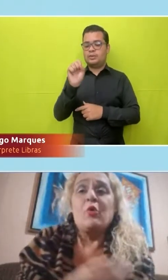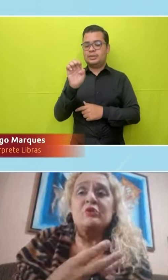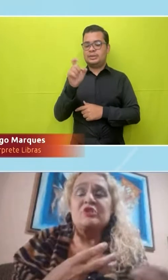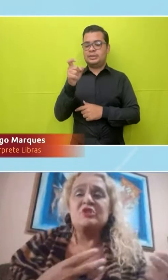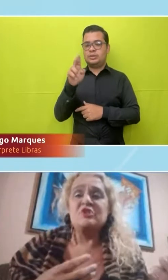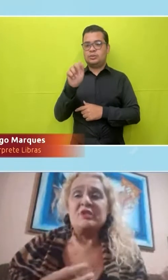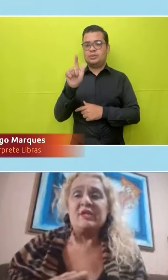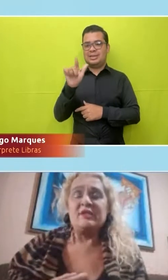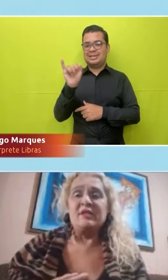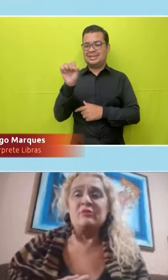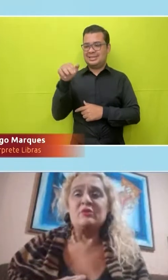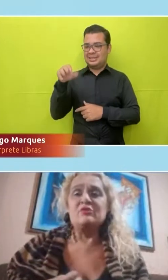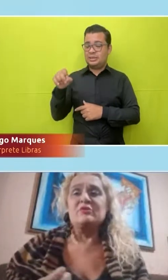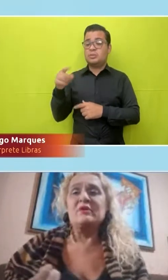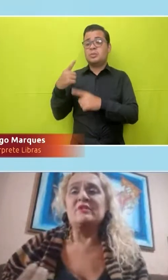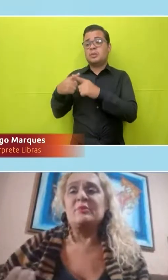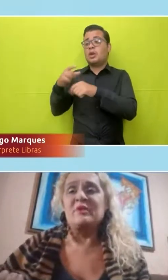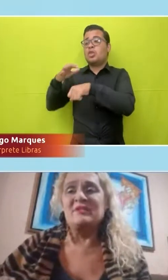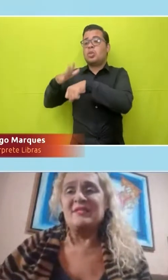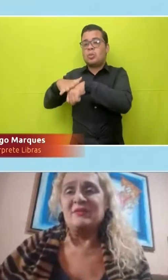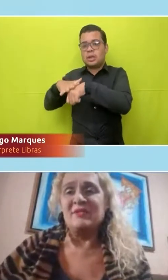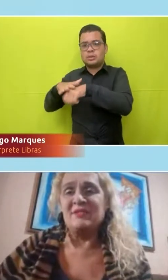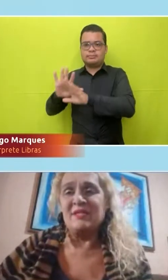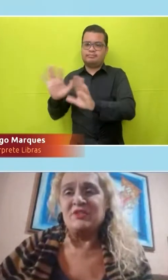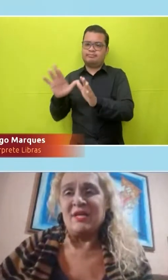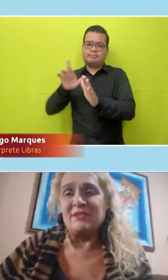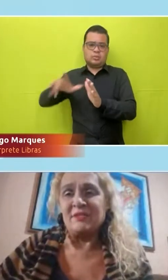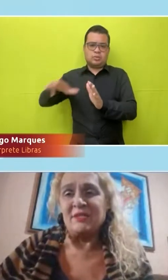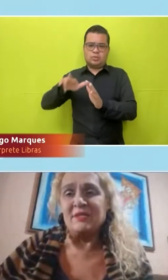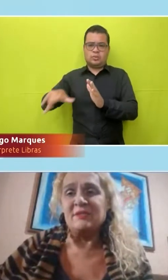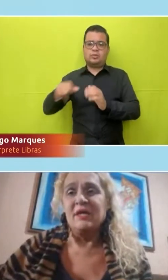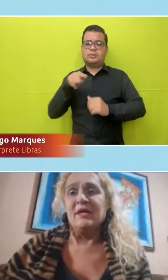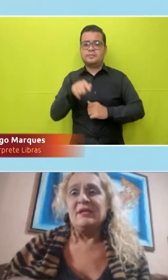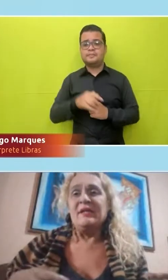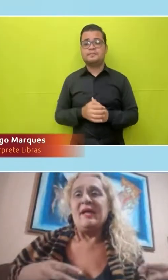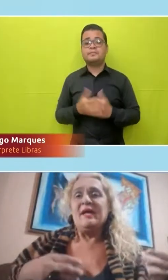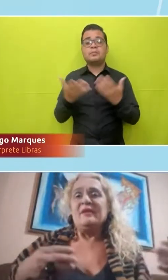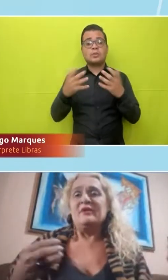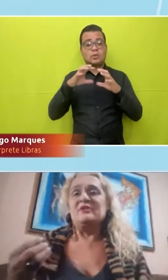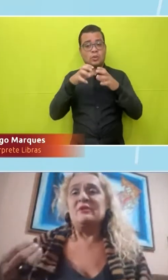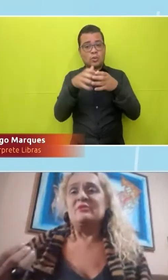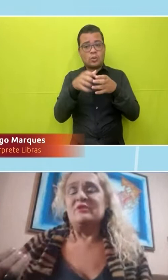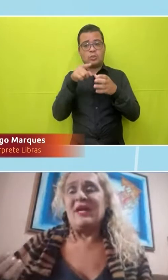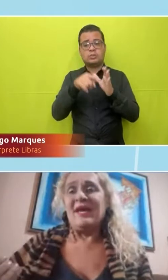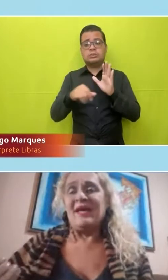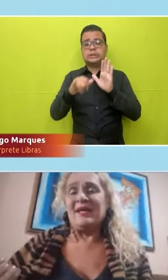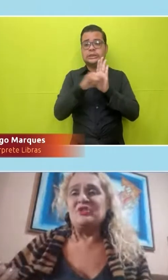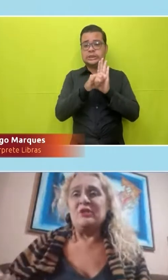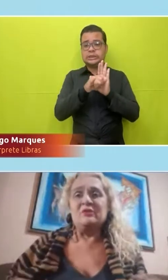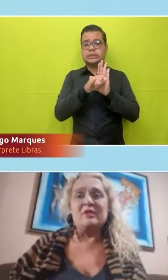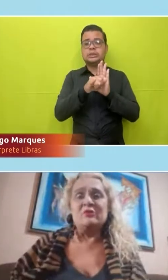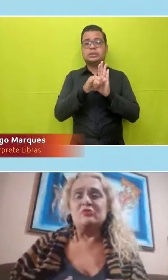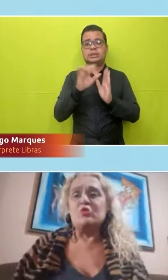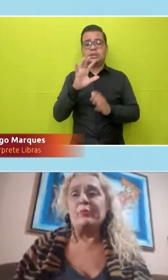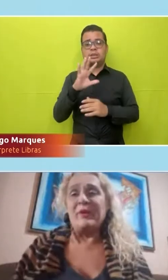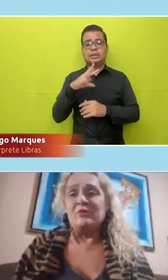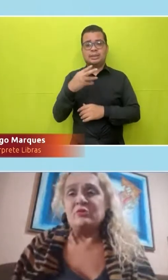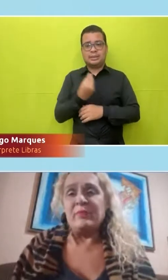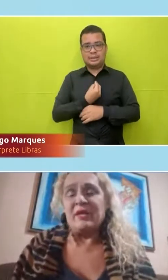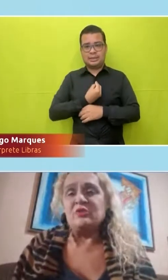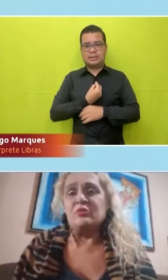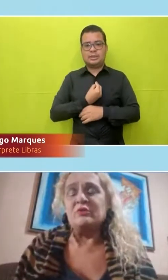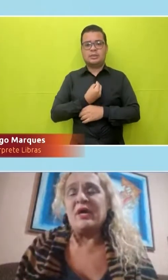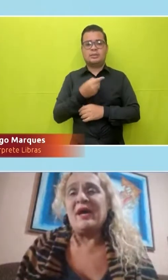porque hoje a gente já tem dentro da discussão a despatologização das identidades trans, né? Nós estamos retirando dentro dos